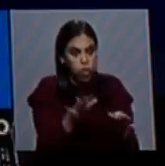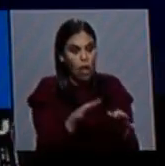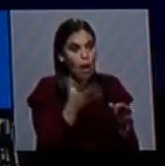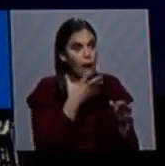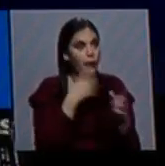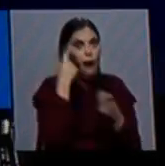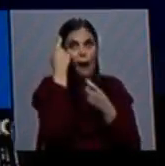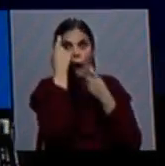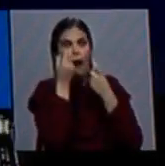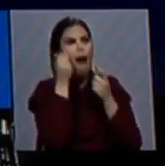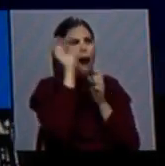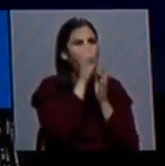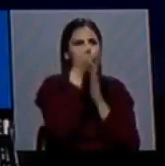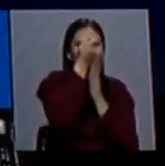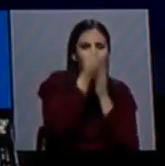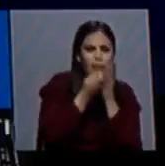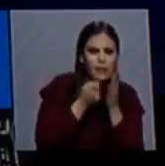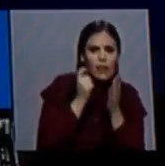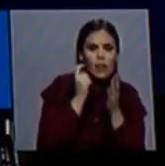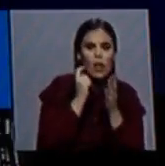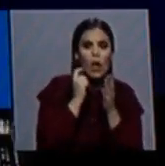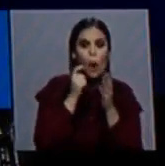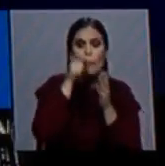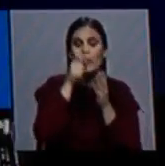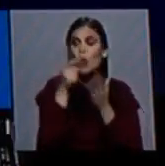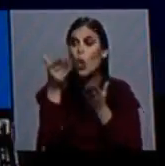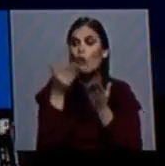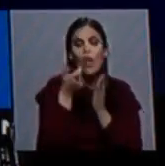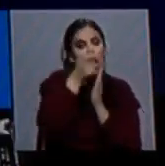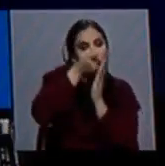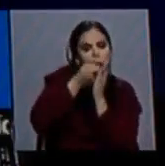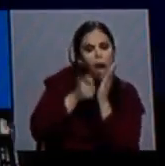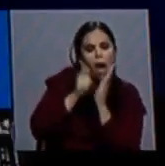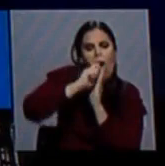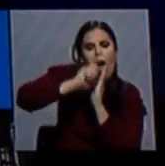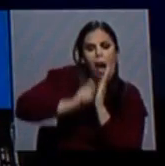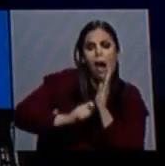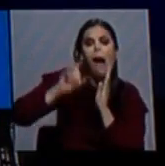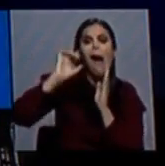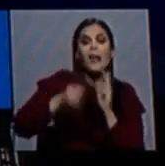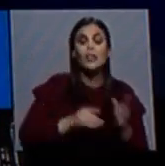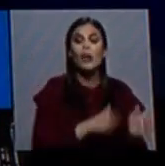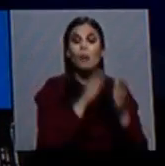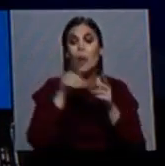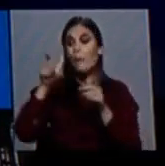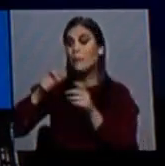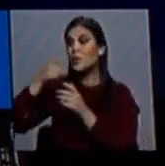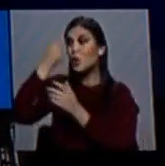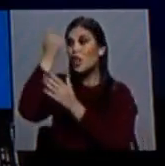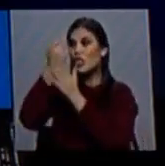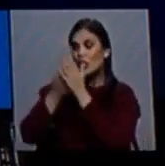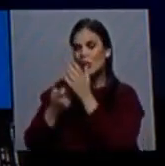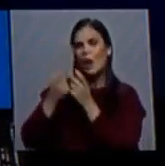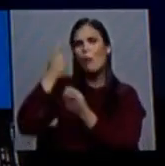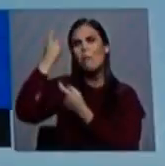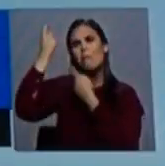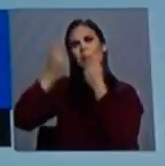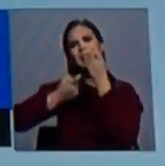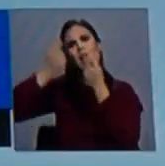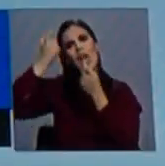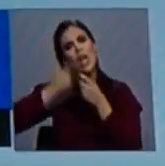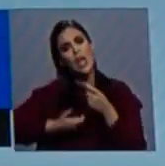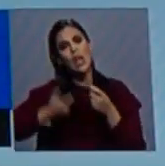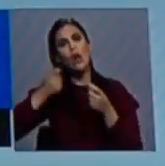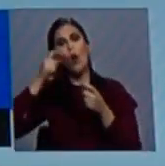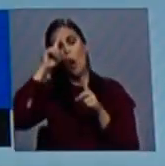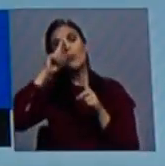a ilustração que aquele ilustrador convidado vai fazer. E por outro lado, os ilustradores ficam a pensar, será que eu vou de encontro,